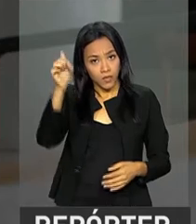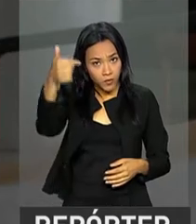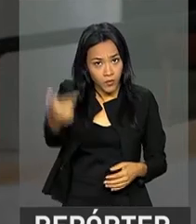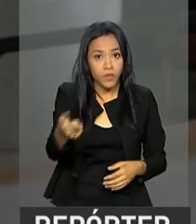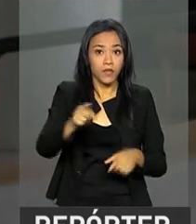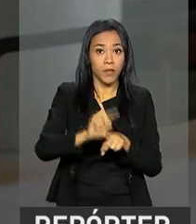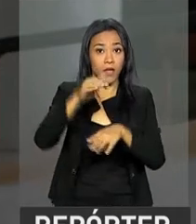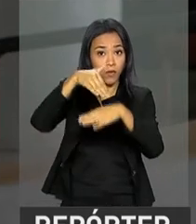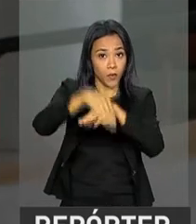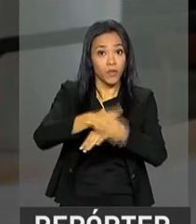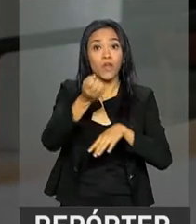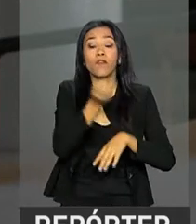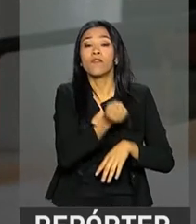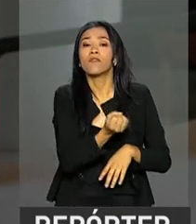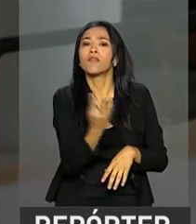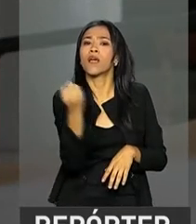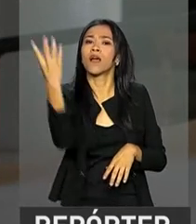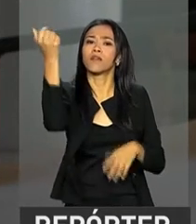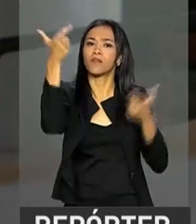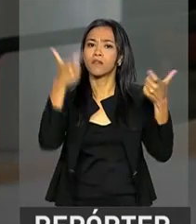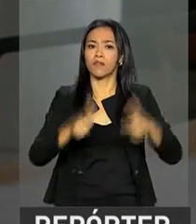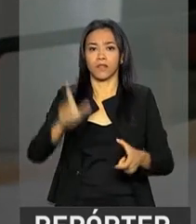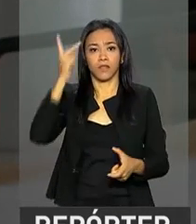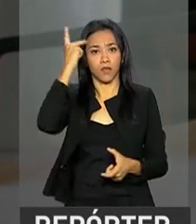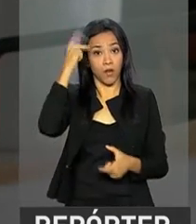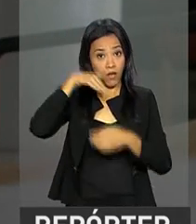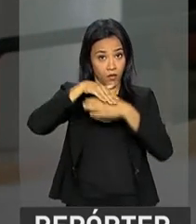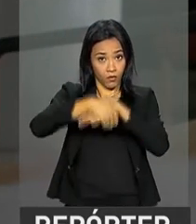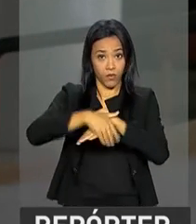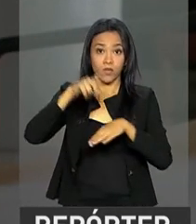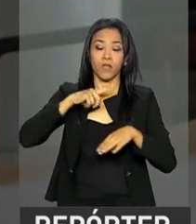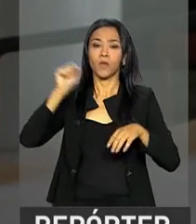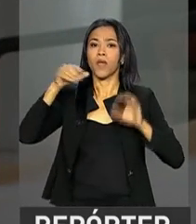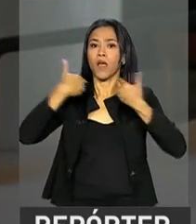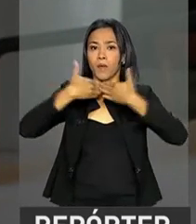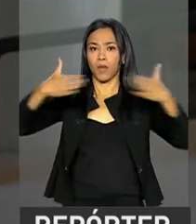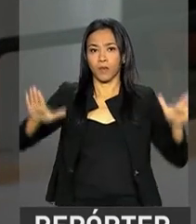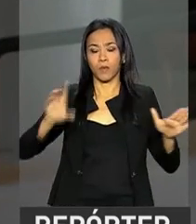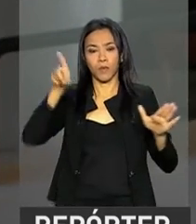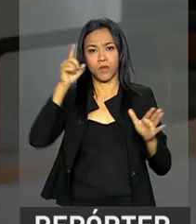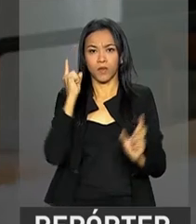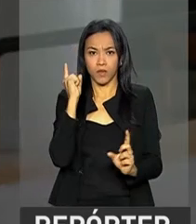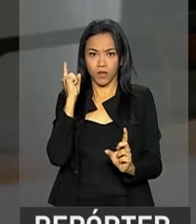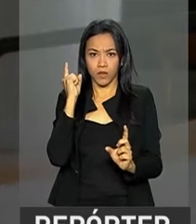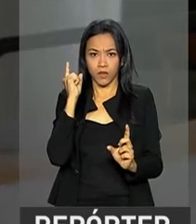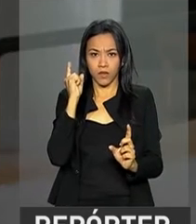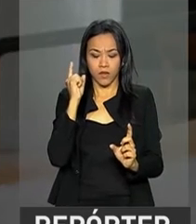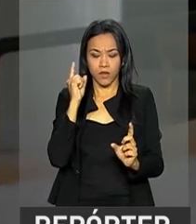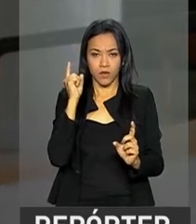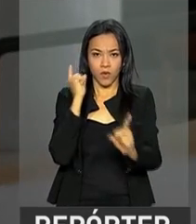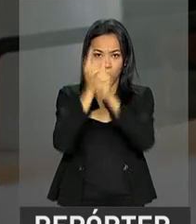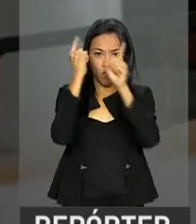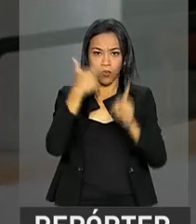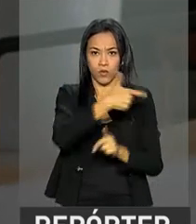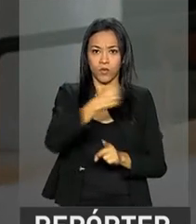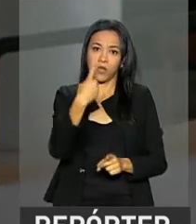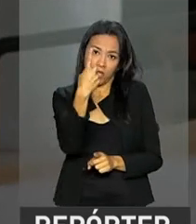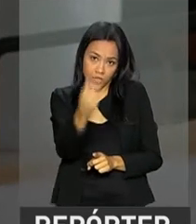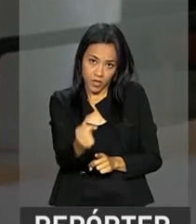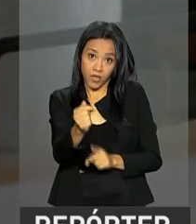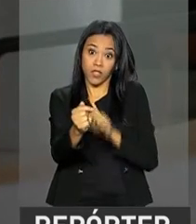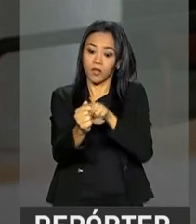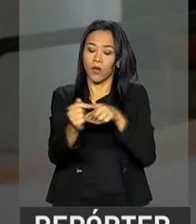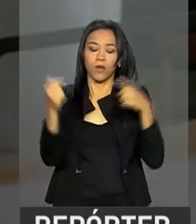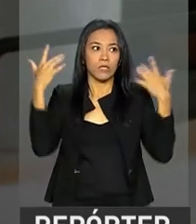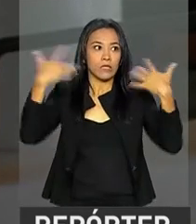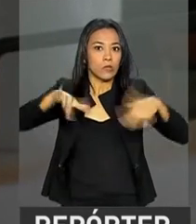o presidente segue para são paulo onde participa à noite da abertura do futurecom 2017 este que é considerado o maior